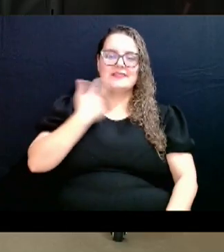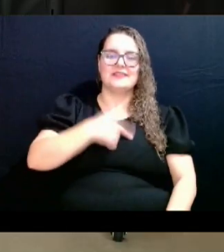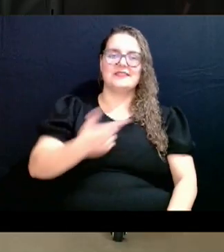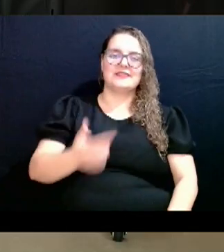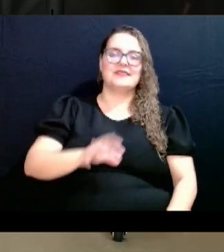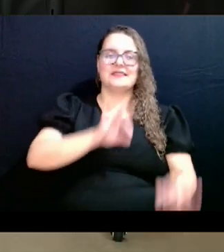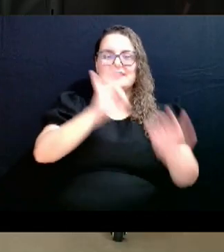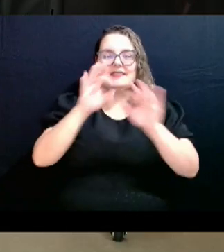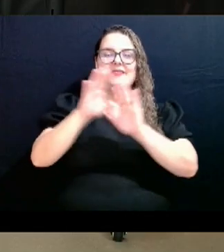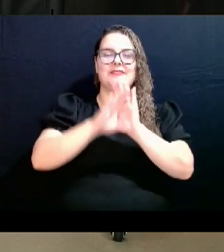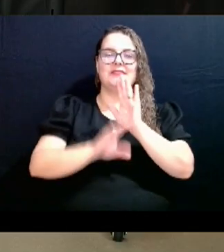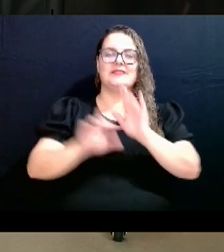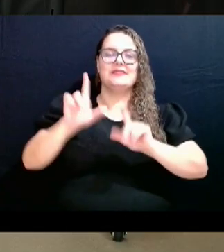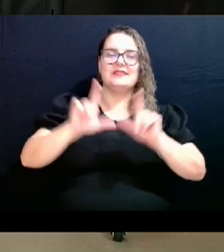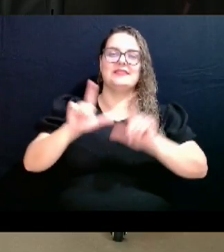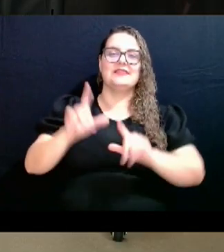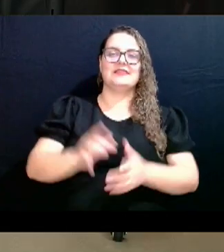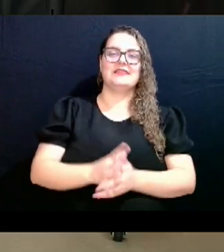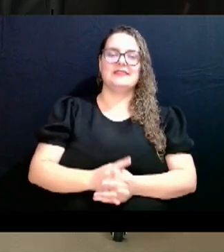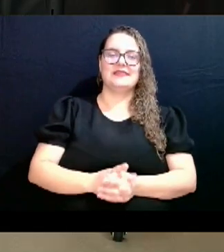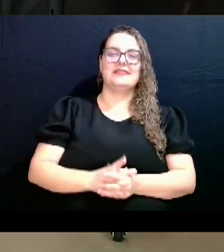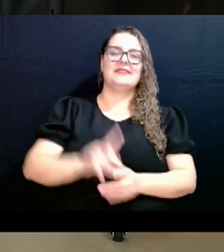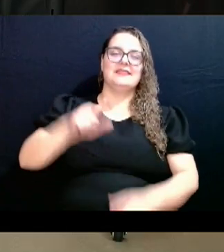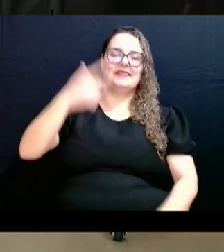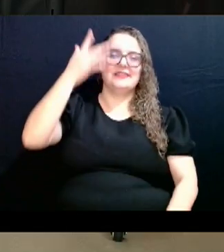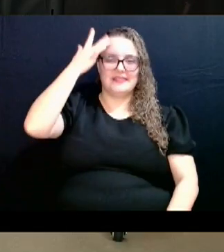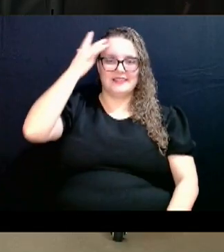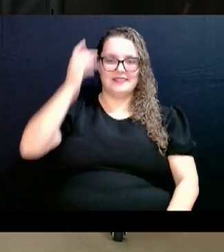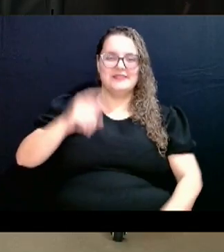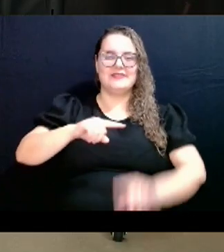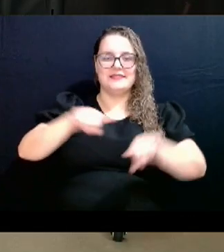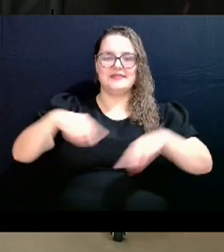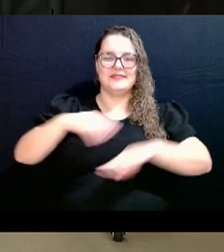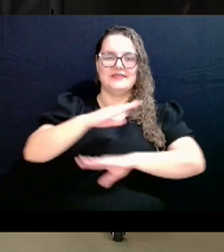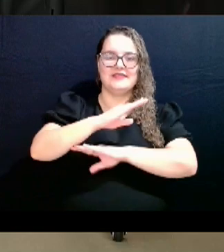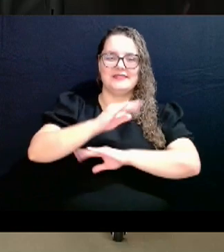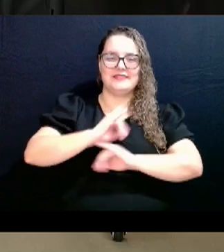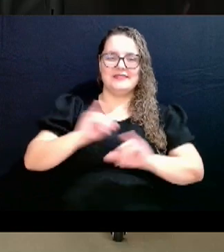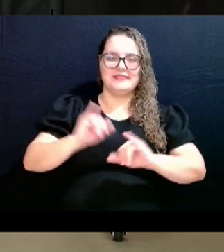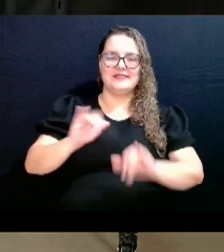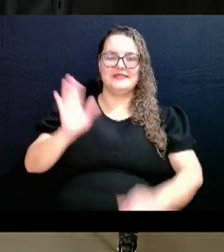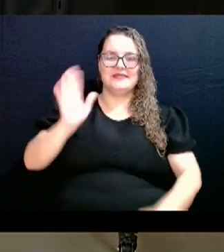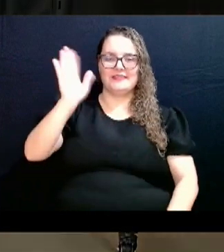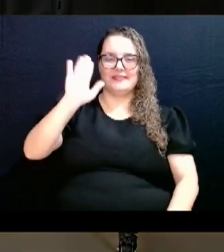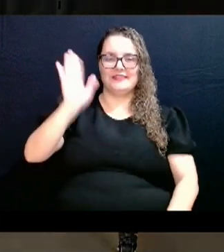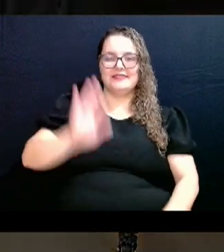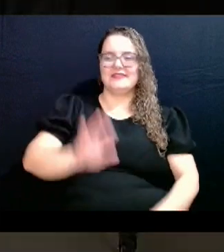Câmara Campinas e até amanhã com mais uma edição do nosso Estúdio Câmara. Valeu, até lá!